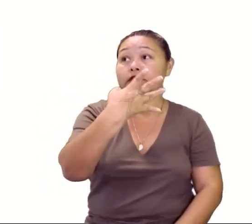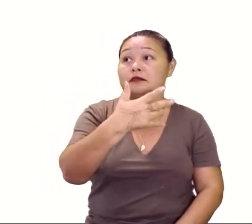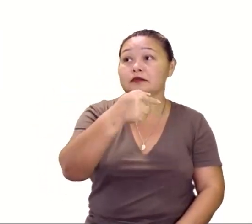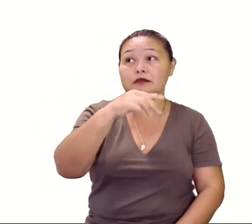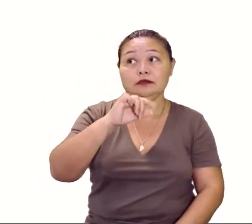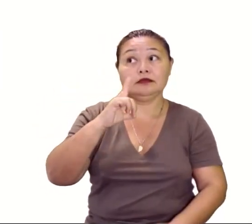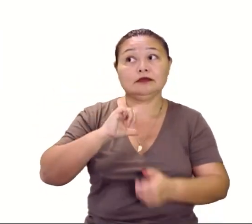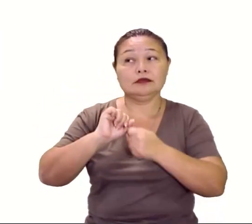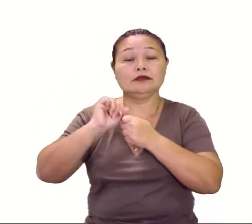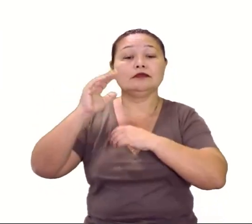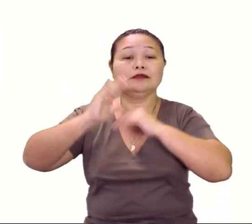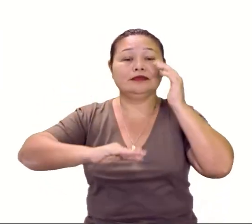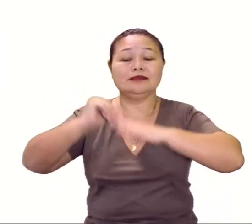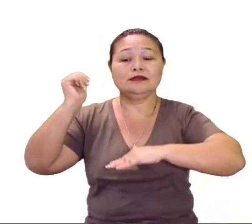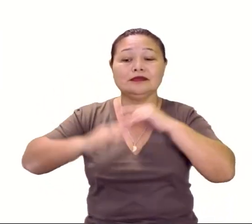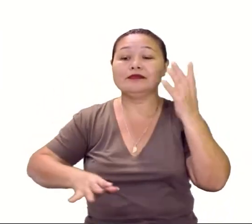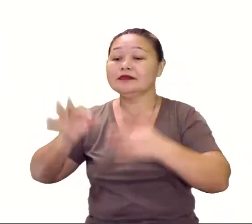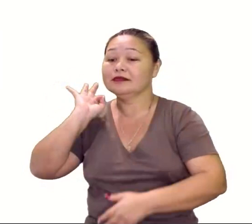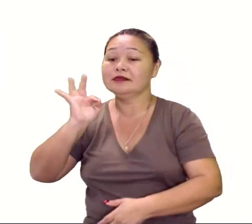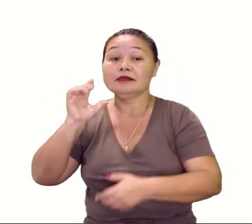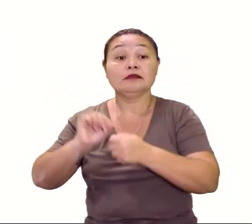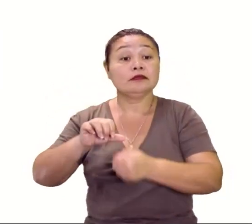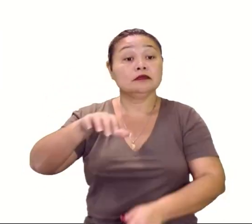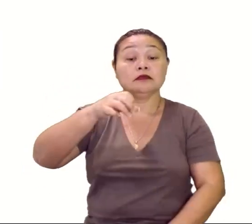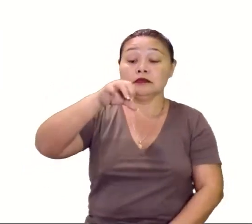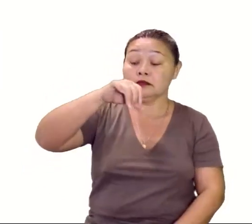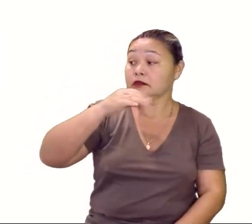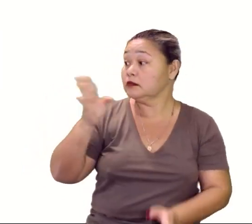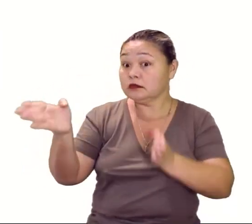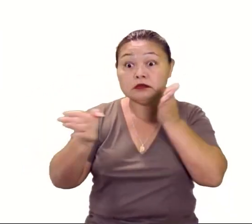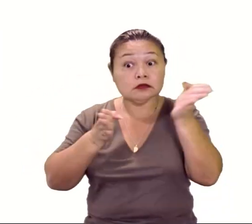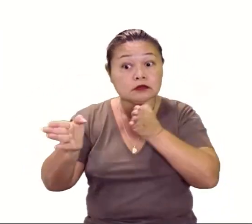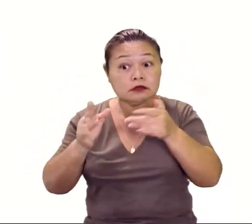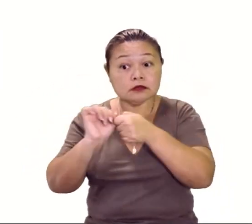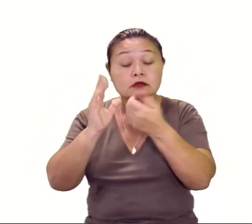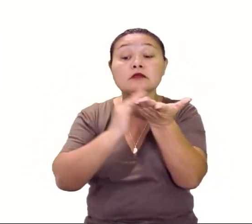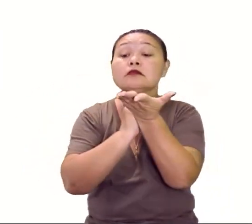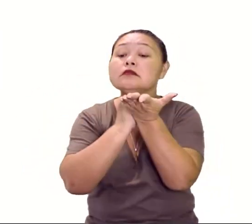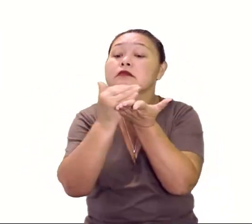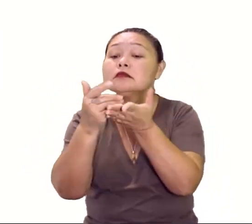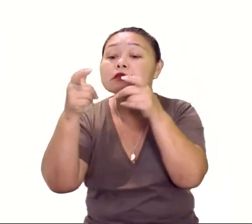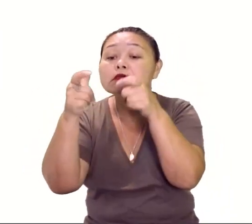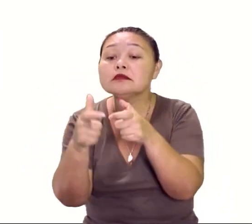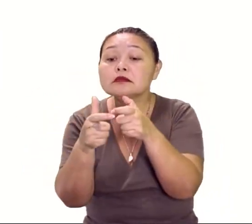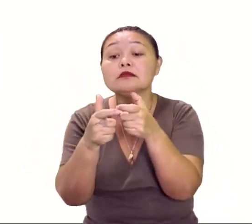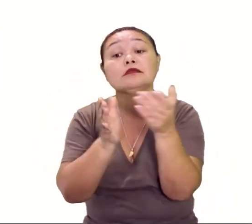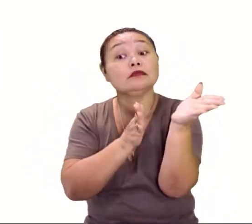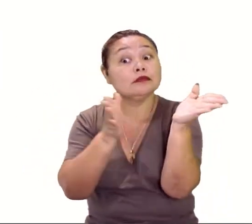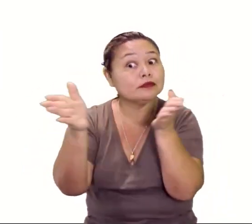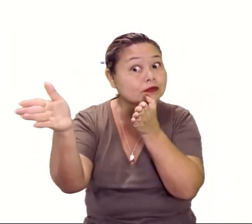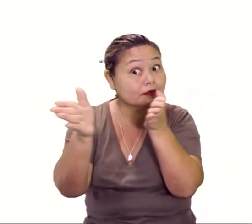café, 260 milho e 90 milho e café. Bora começar por onde? Pelo milho e